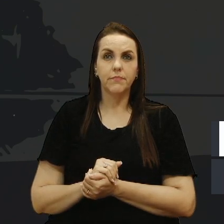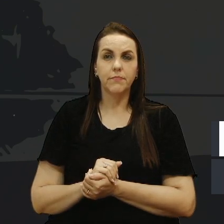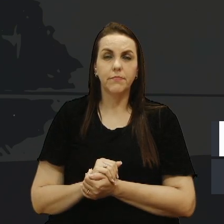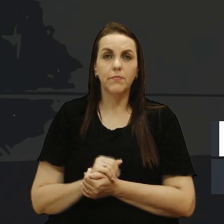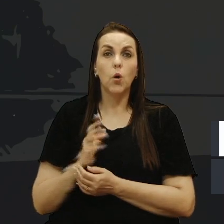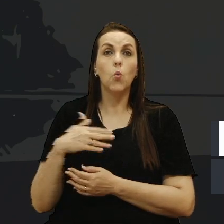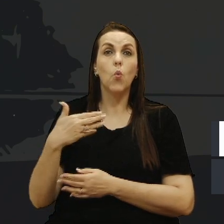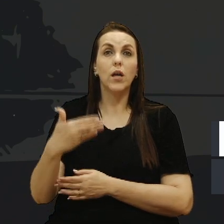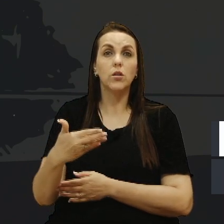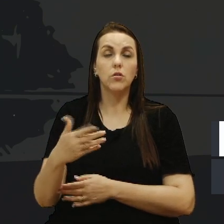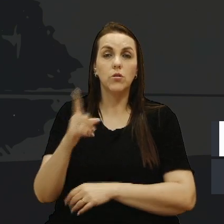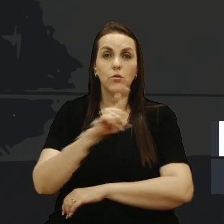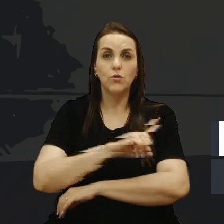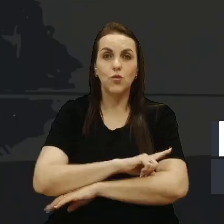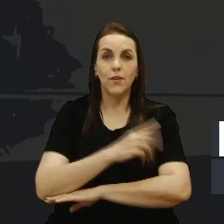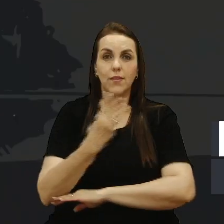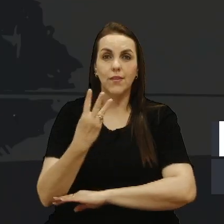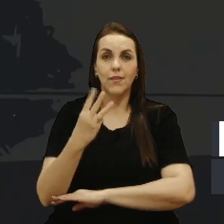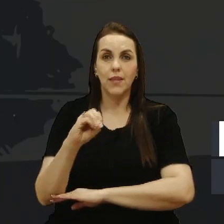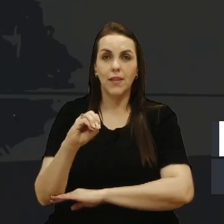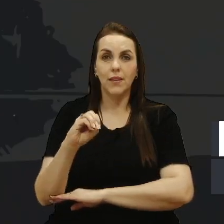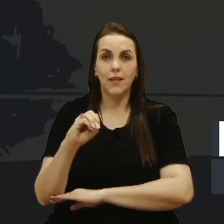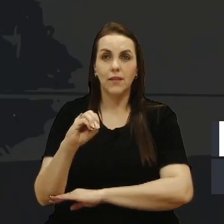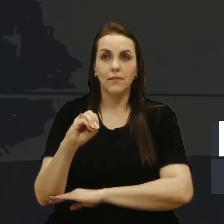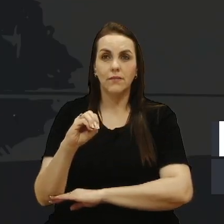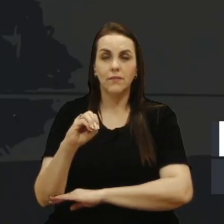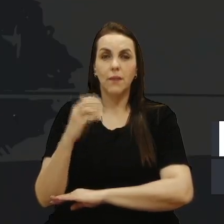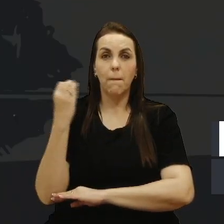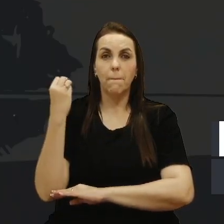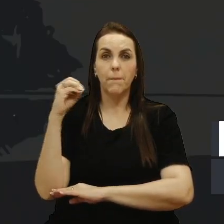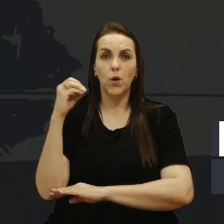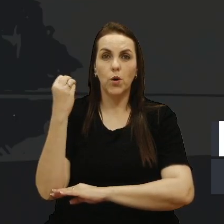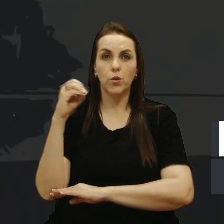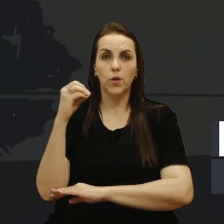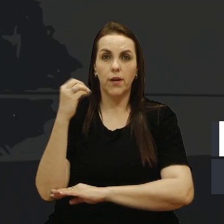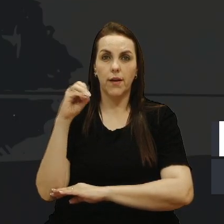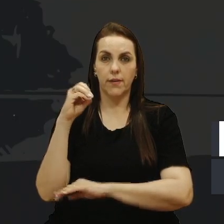Quando? Dia 30, em Porto Alegre.